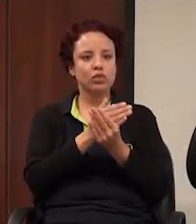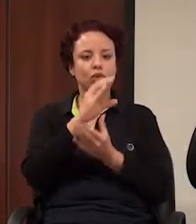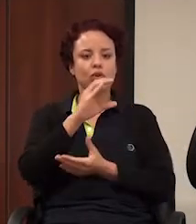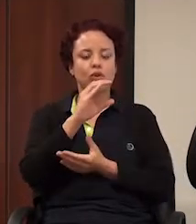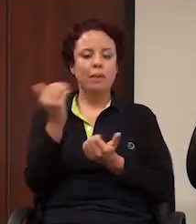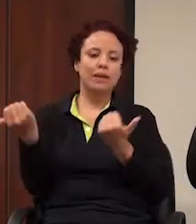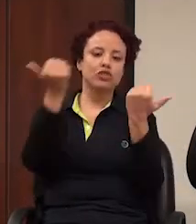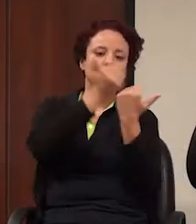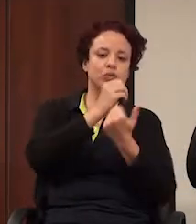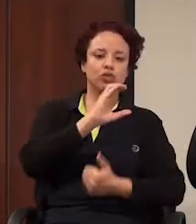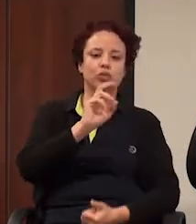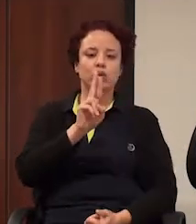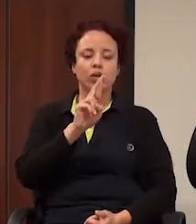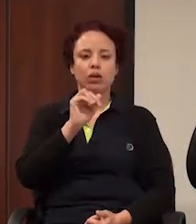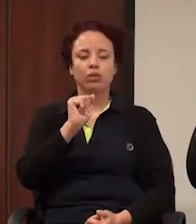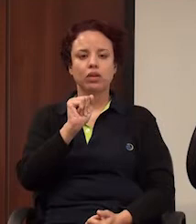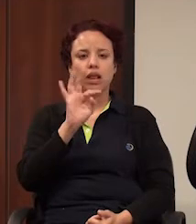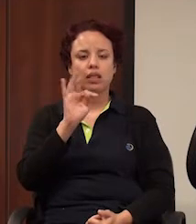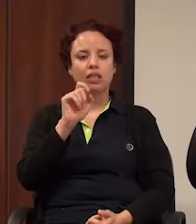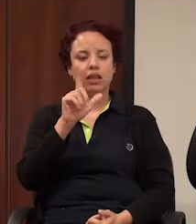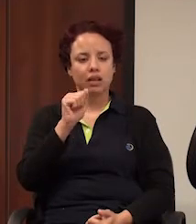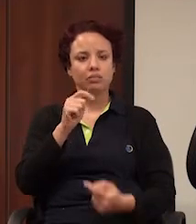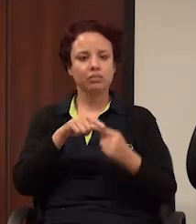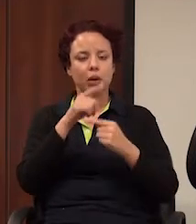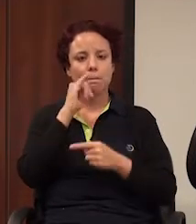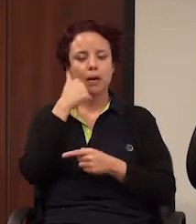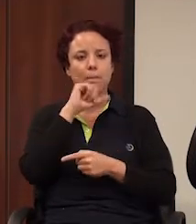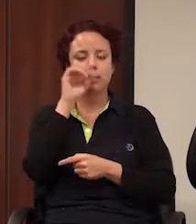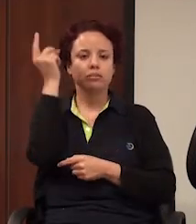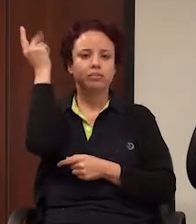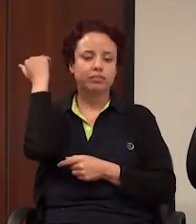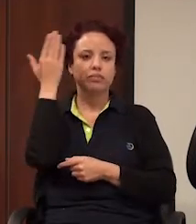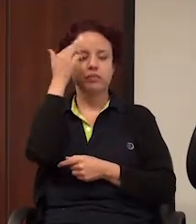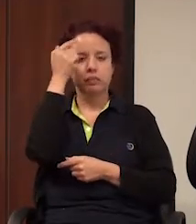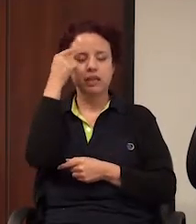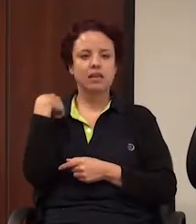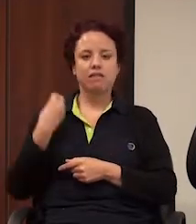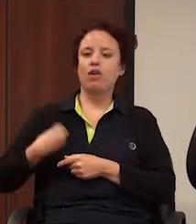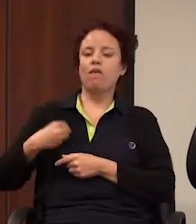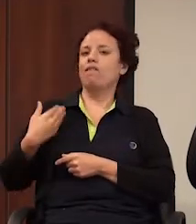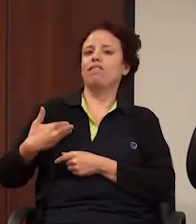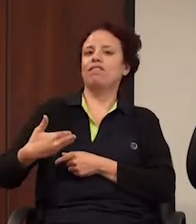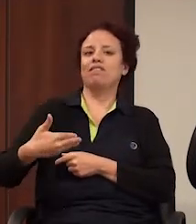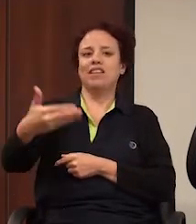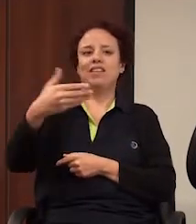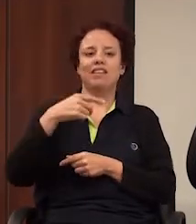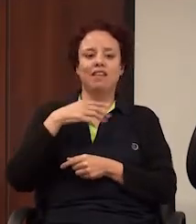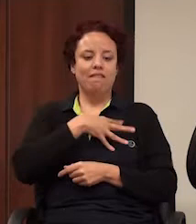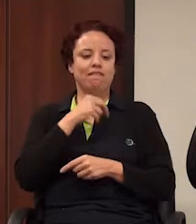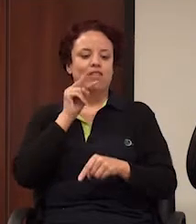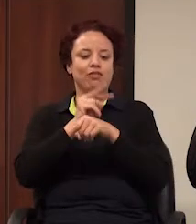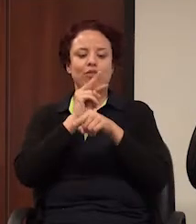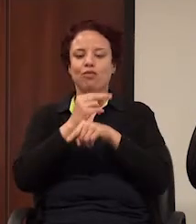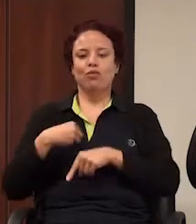curatela. Porque o pai e a mãe naquela época principalmente pensavam: eu serei eterno, eu cuidarei do meu filho para sempre.